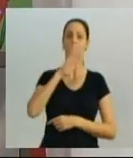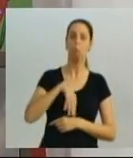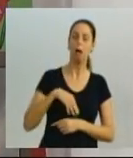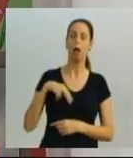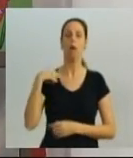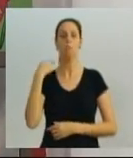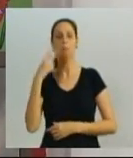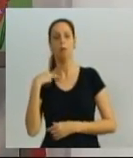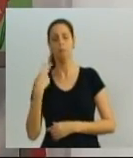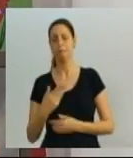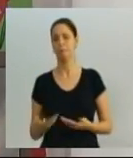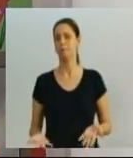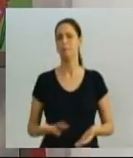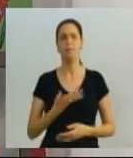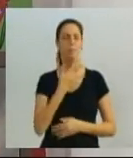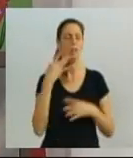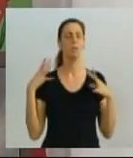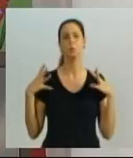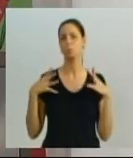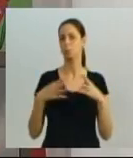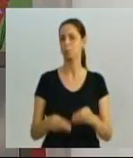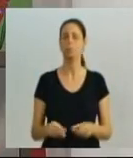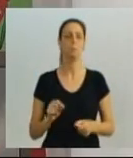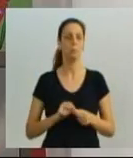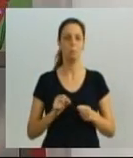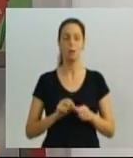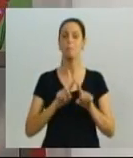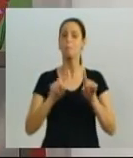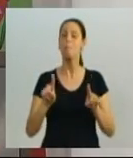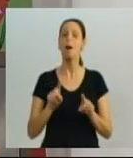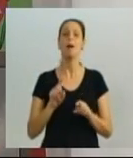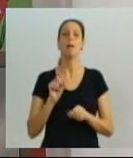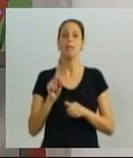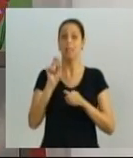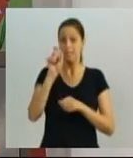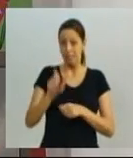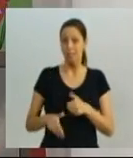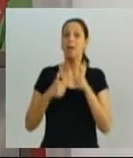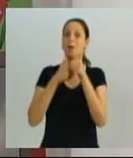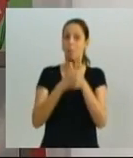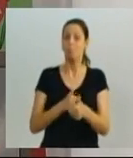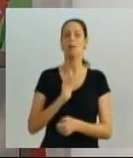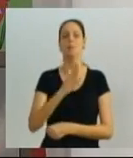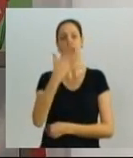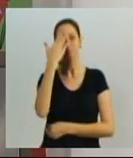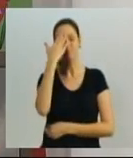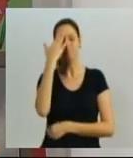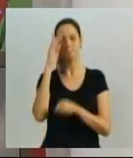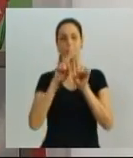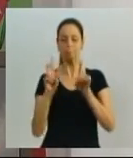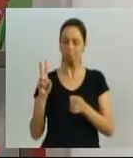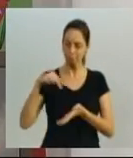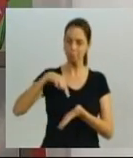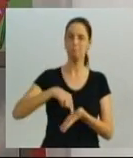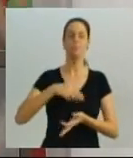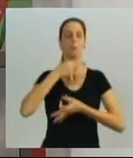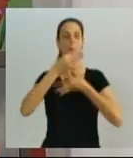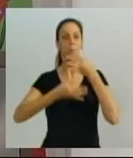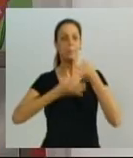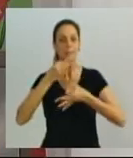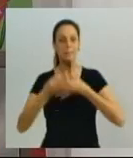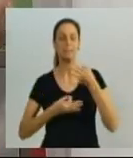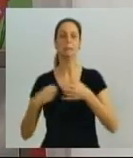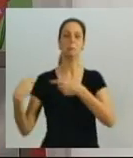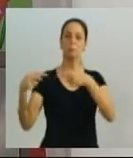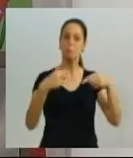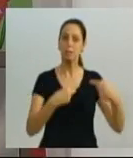vereador, isso todo mundo faz, a coisa que quem acompanha se percebe. Na hora de vir aqui debater, sugerir,